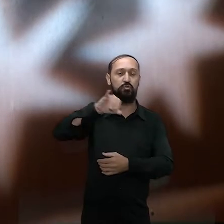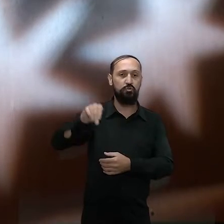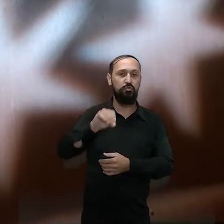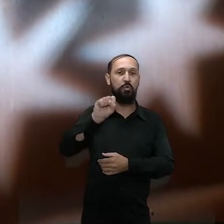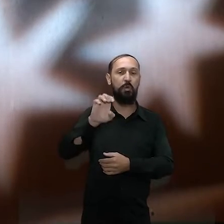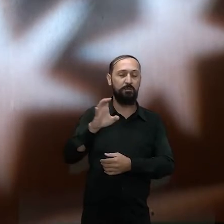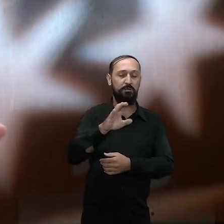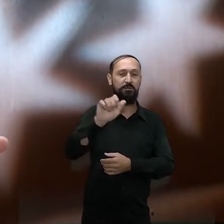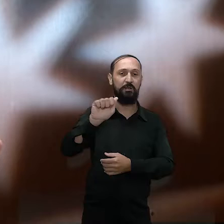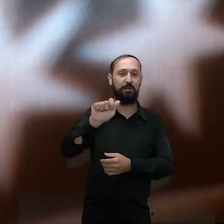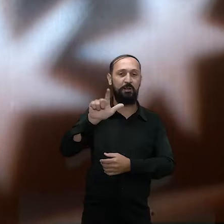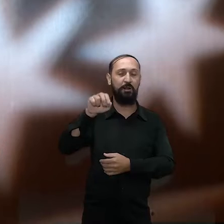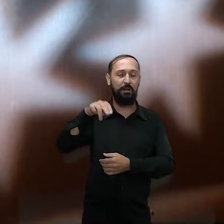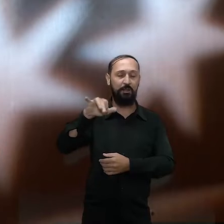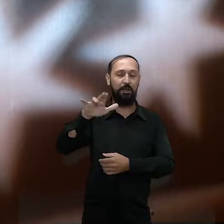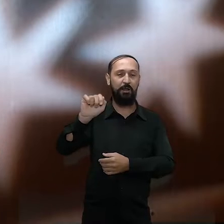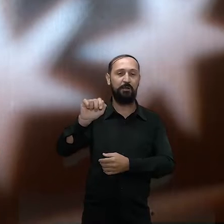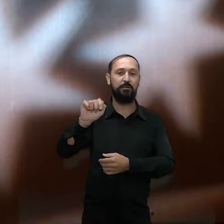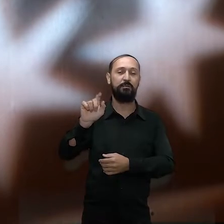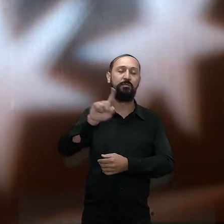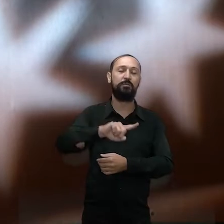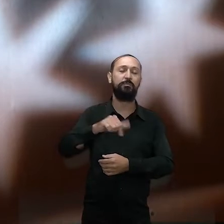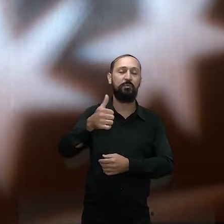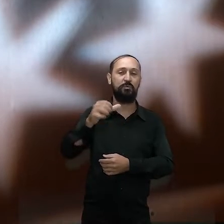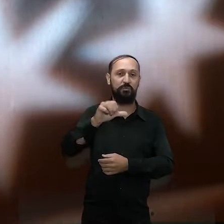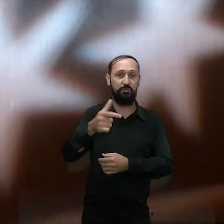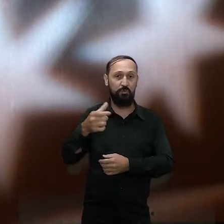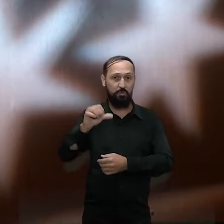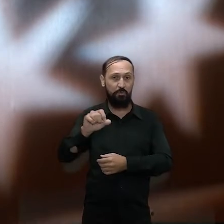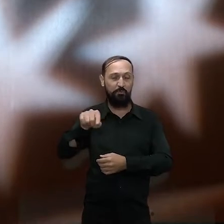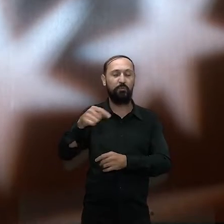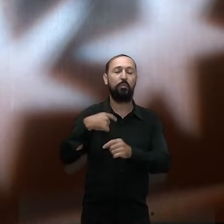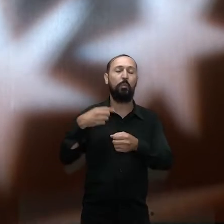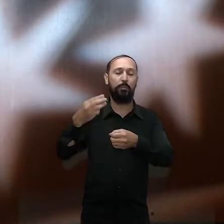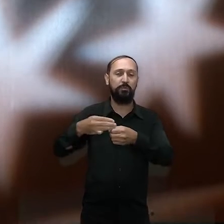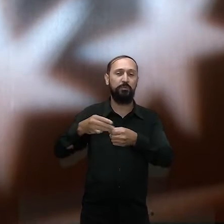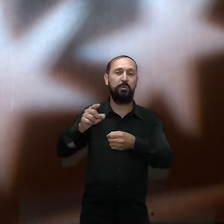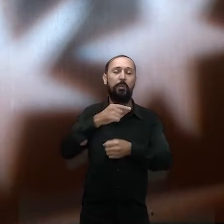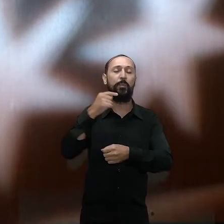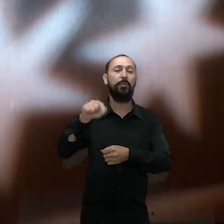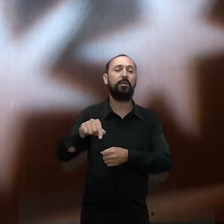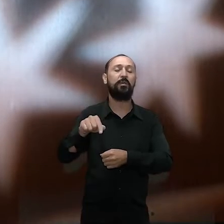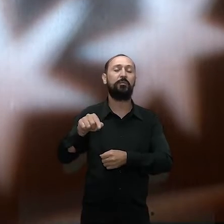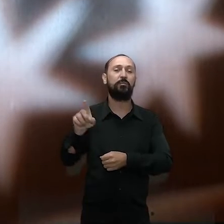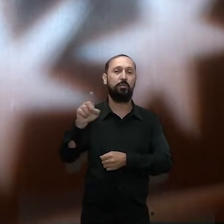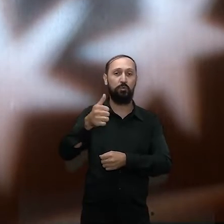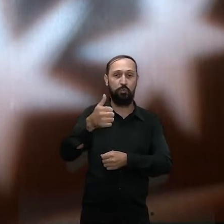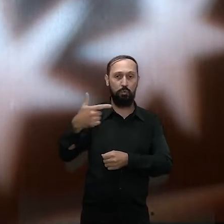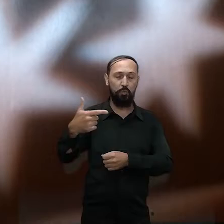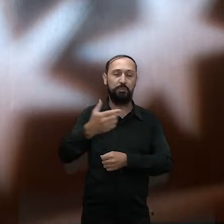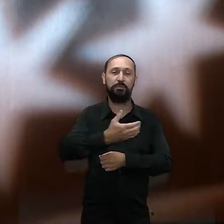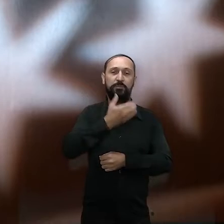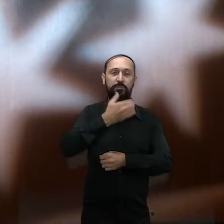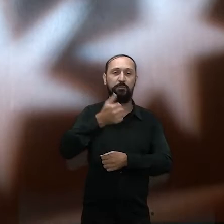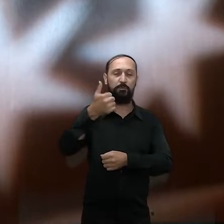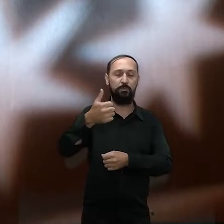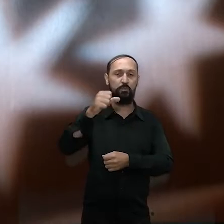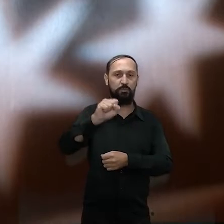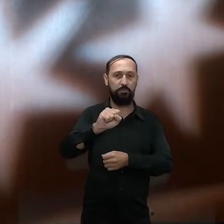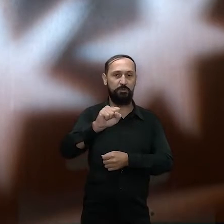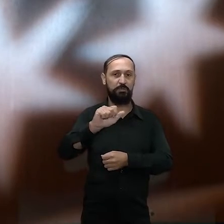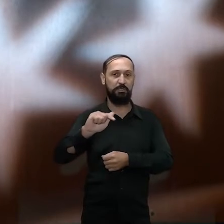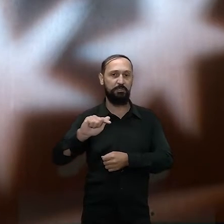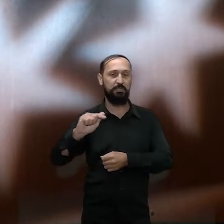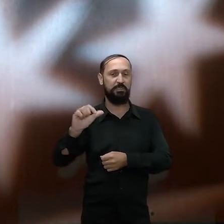José de Alencar, nascido em 1829 no município de Messejana e falecido em 12 de dezembro de